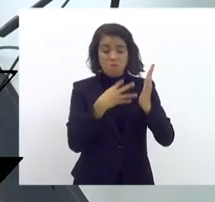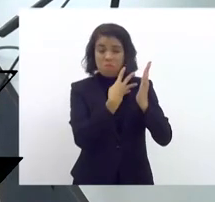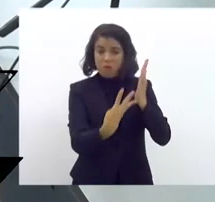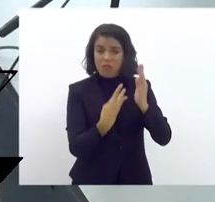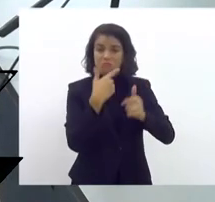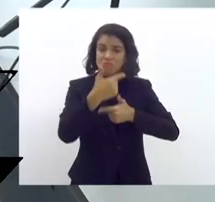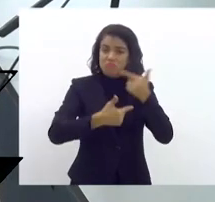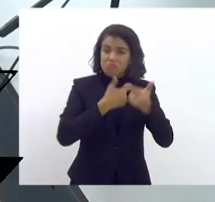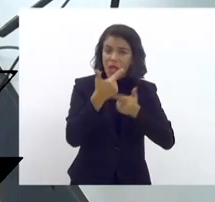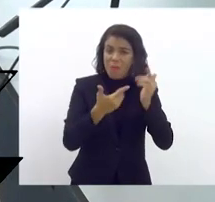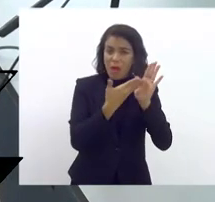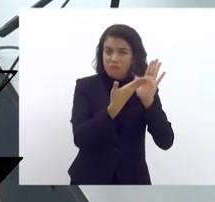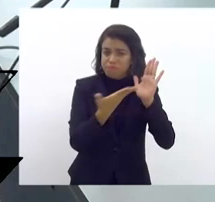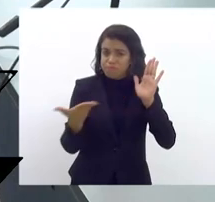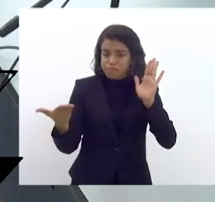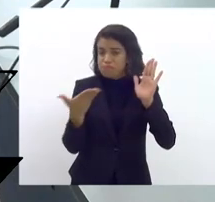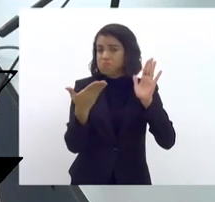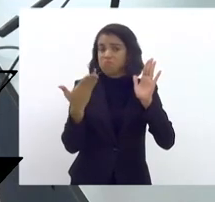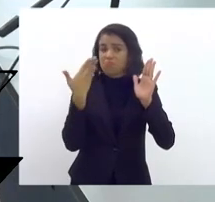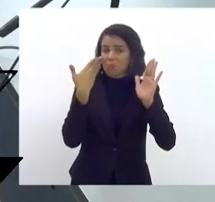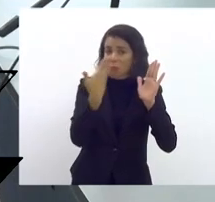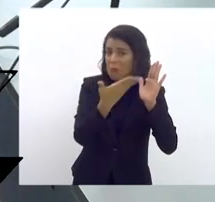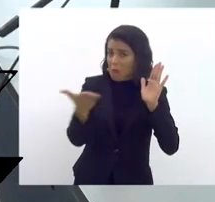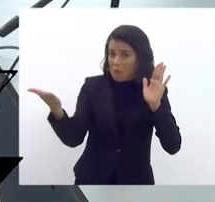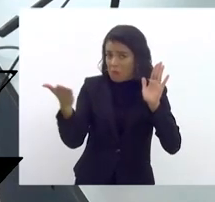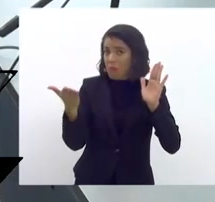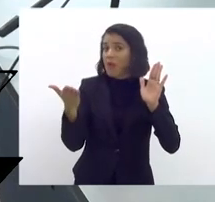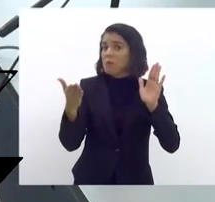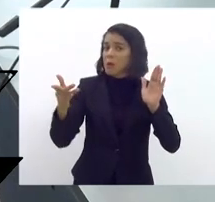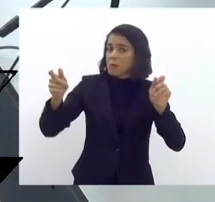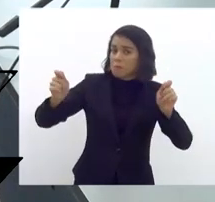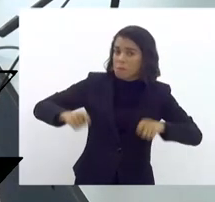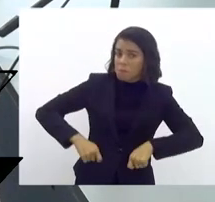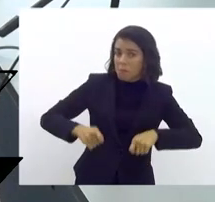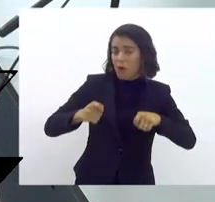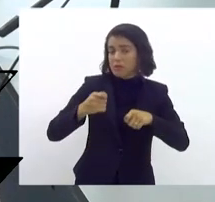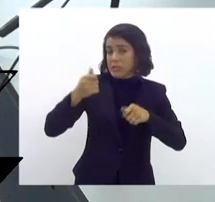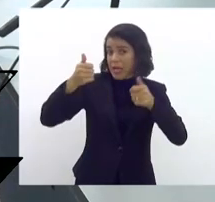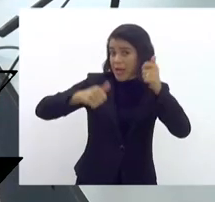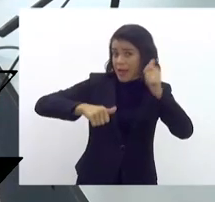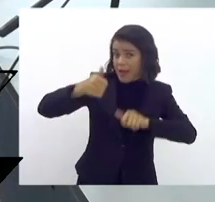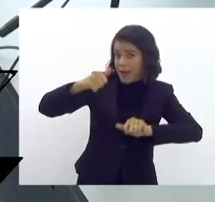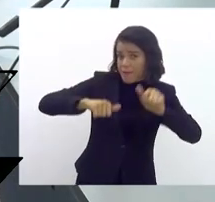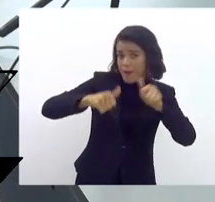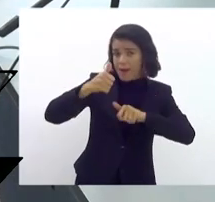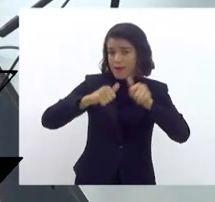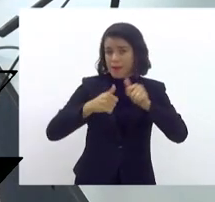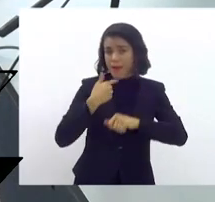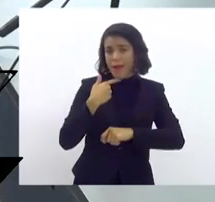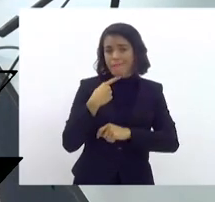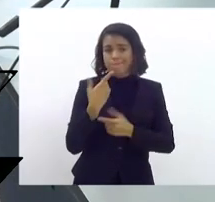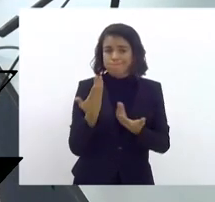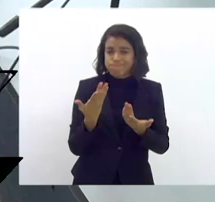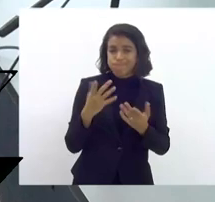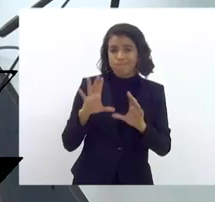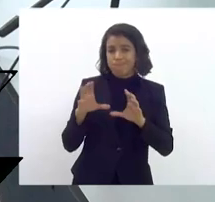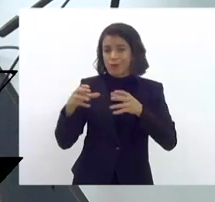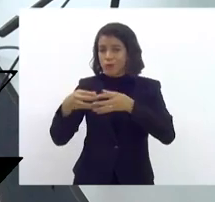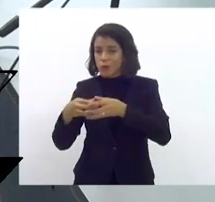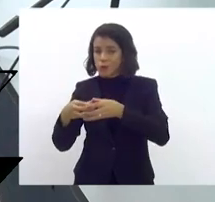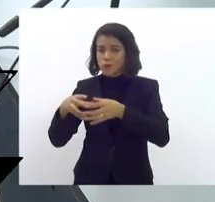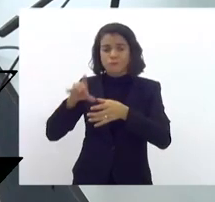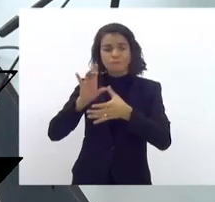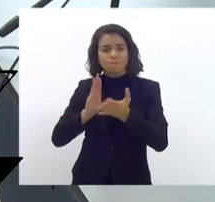trabalho a princípio exposto para que possa ter avaliação dos demais membros da